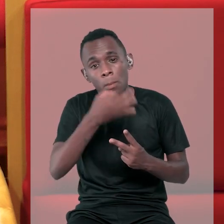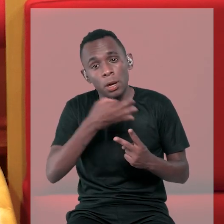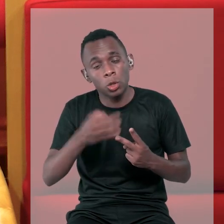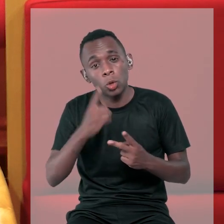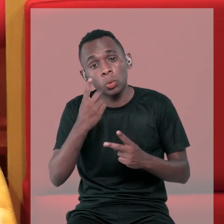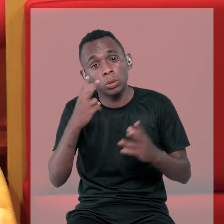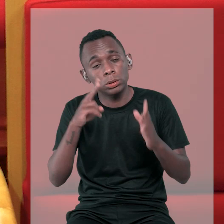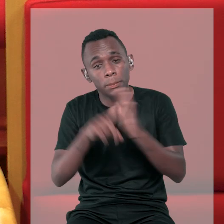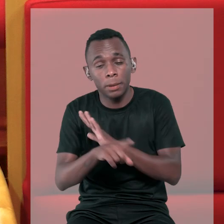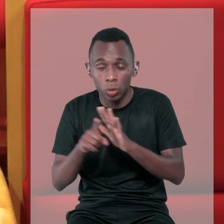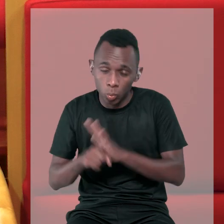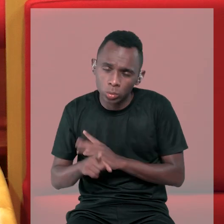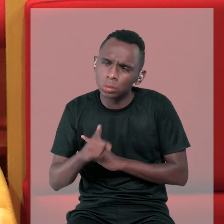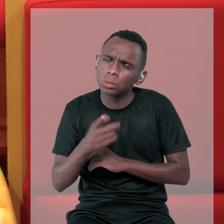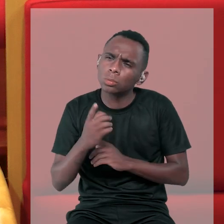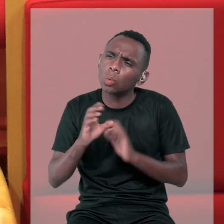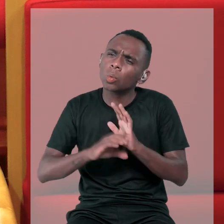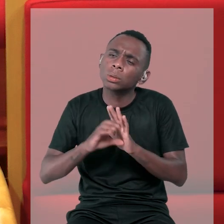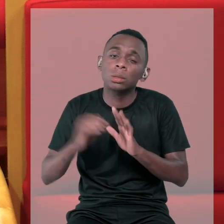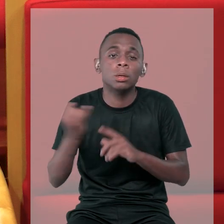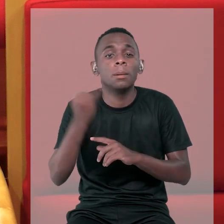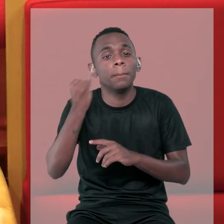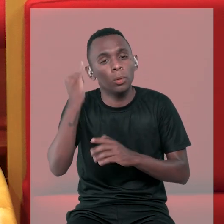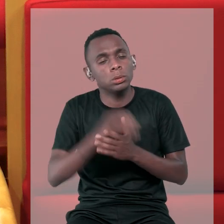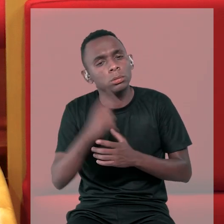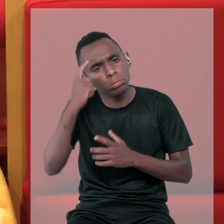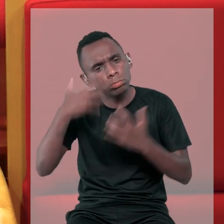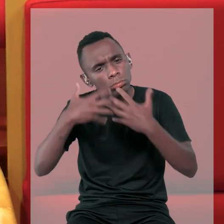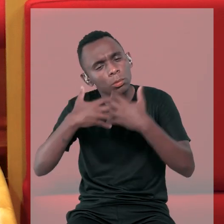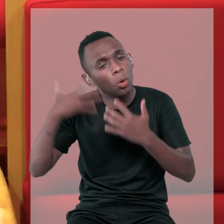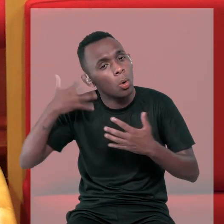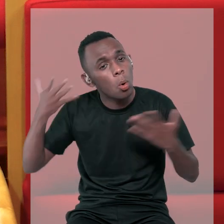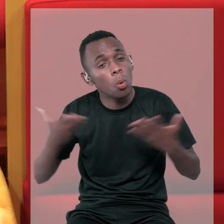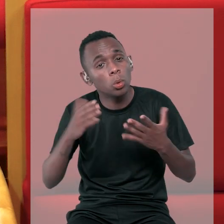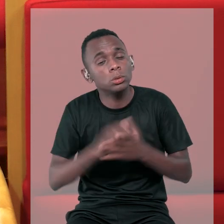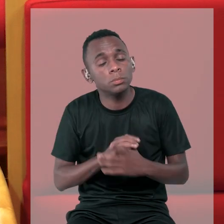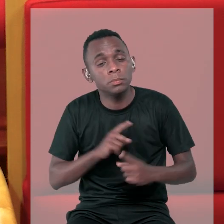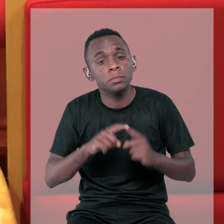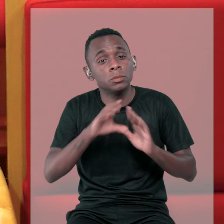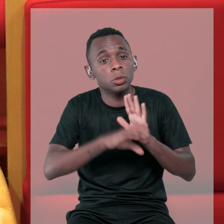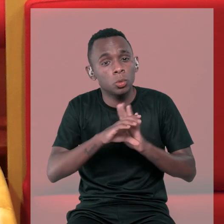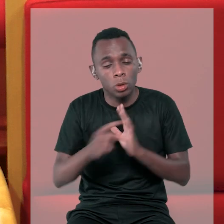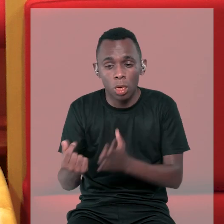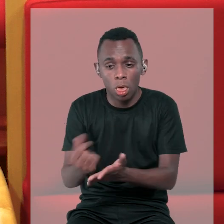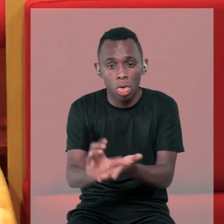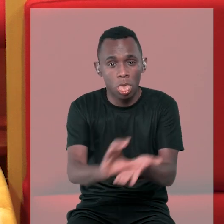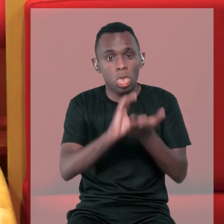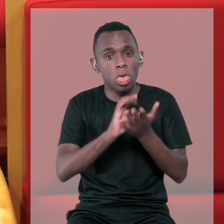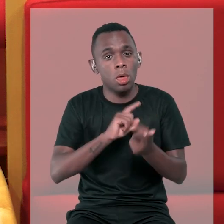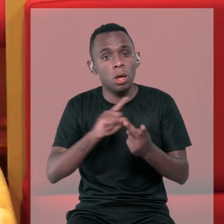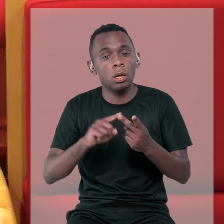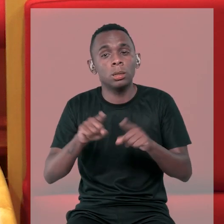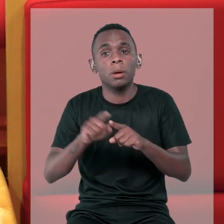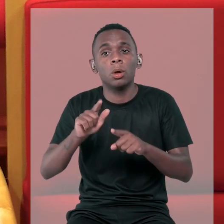pareceram importantes na sua reflexão de hoje. São o conceito de fortuna e o conceito de universal. O conceito de